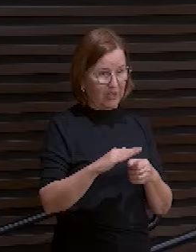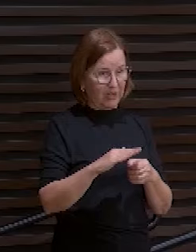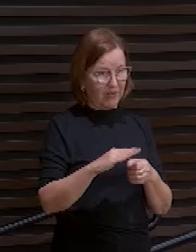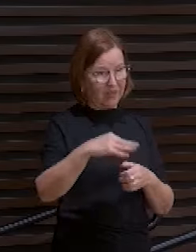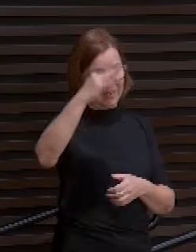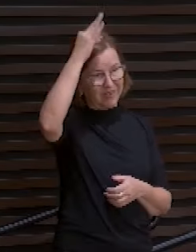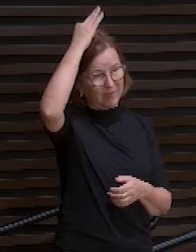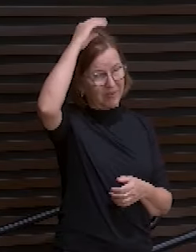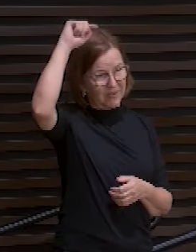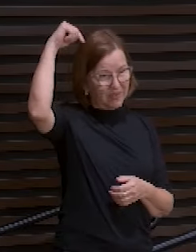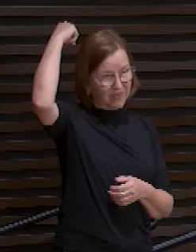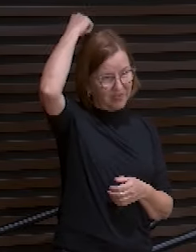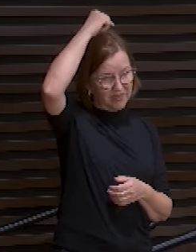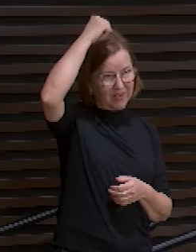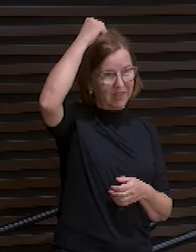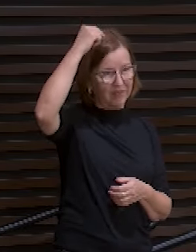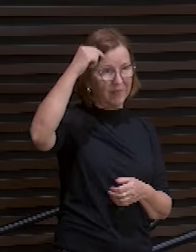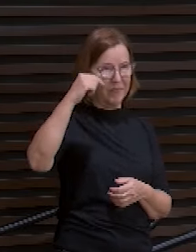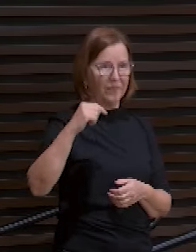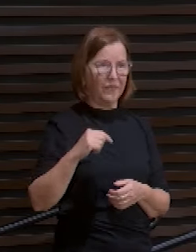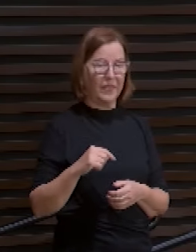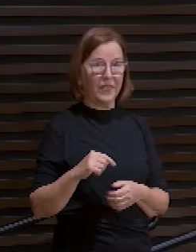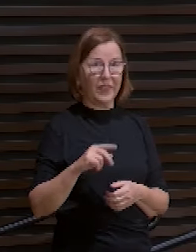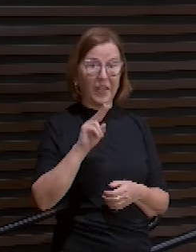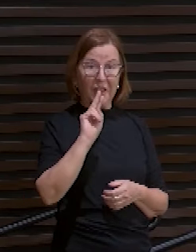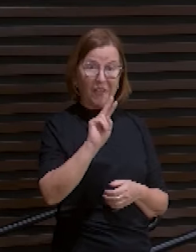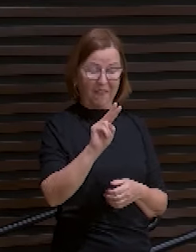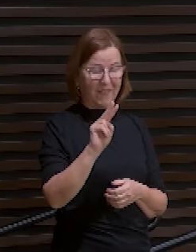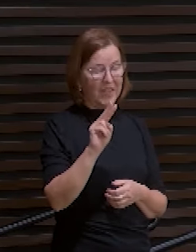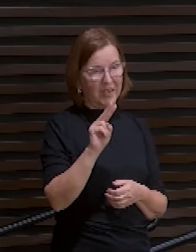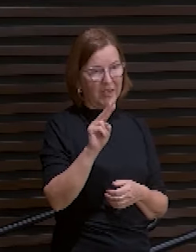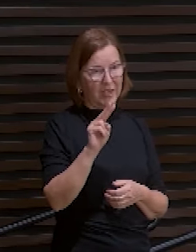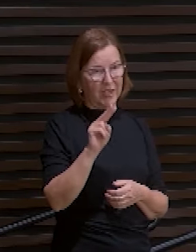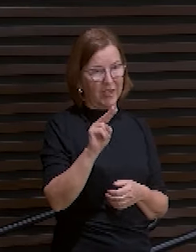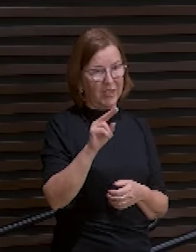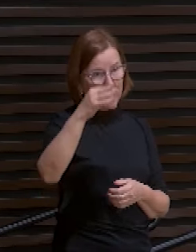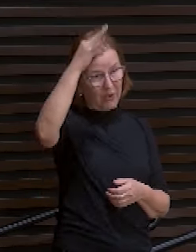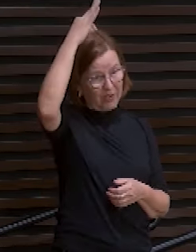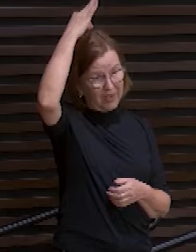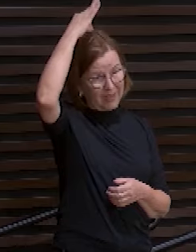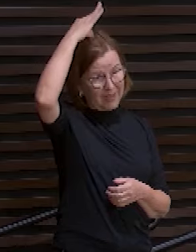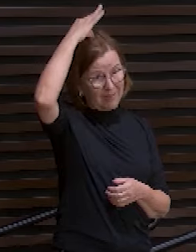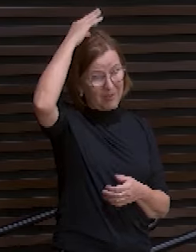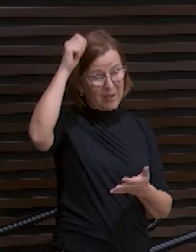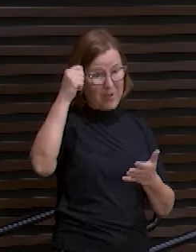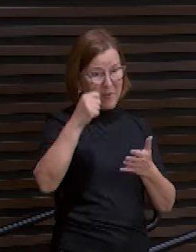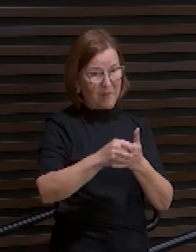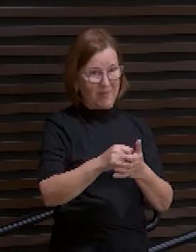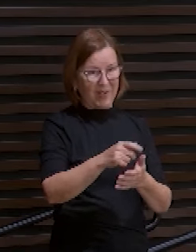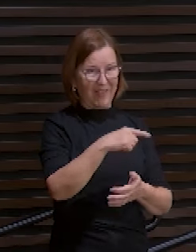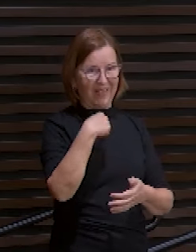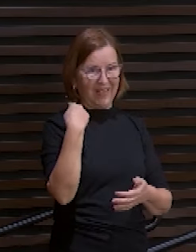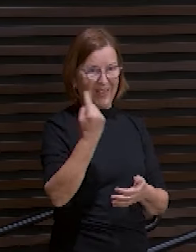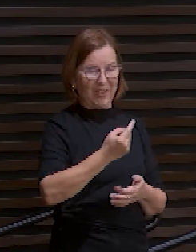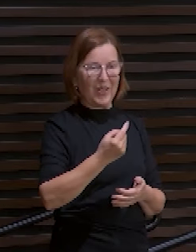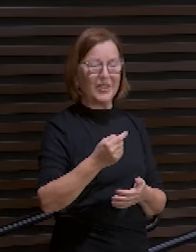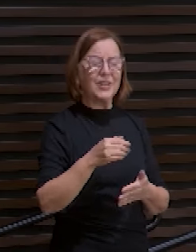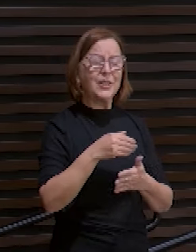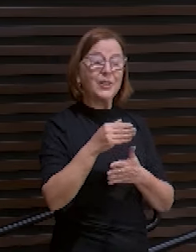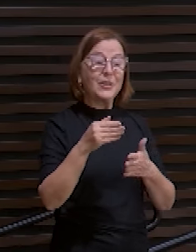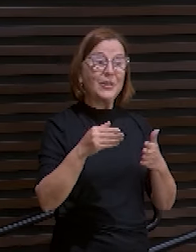santo é ter o espírito cumprindo em nós tudo o que Deus pretendia que ele